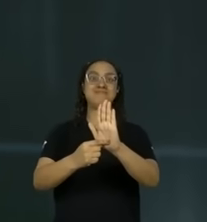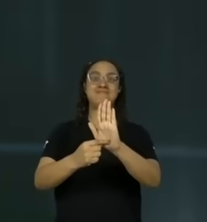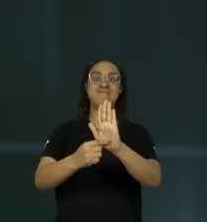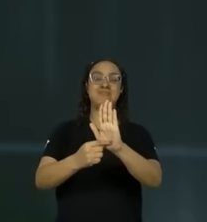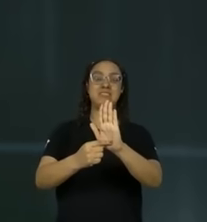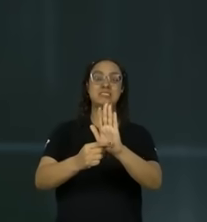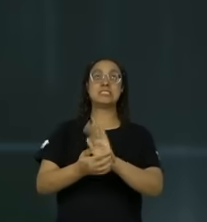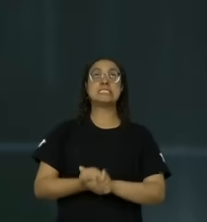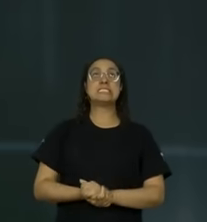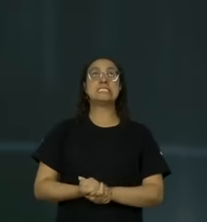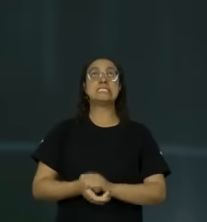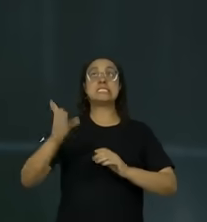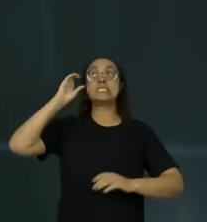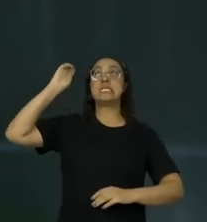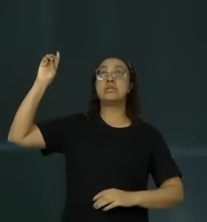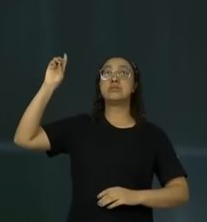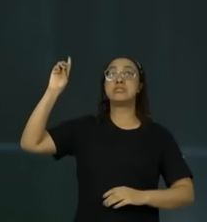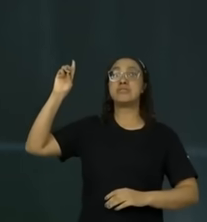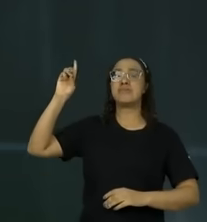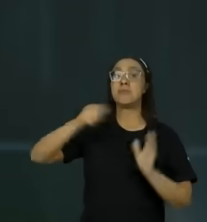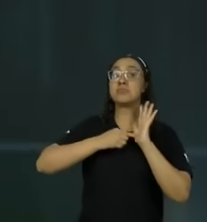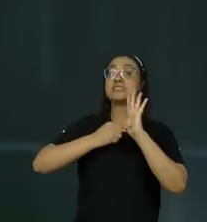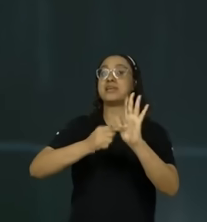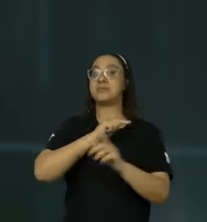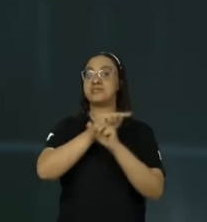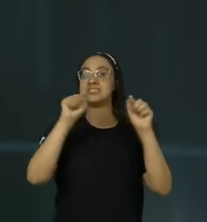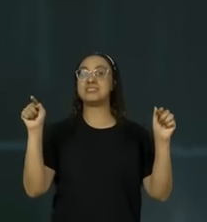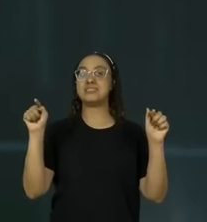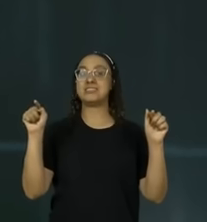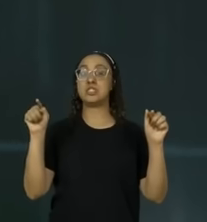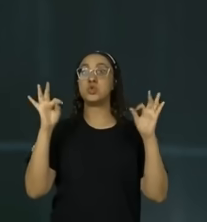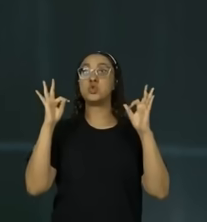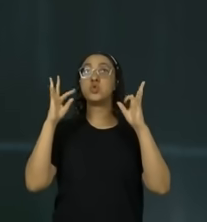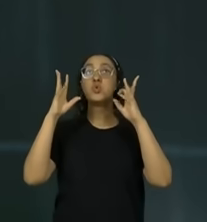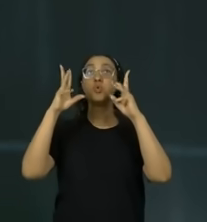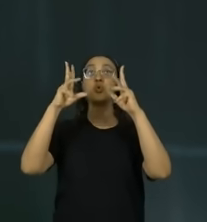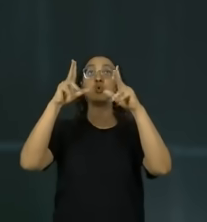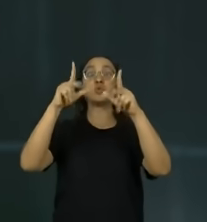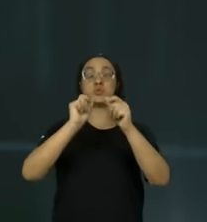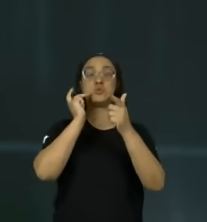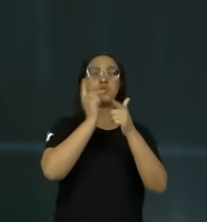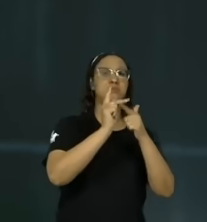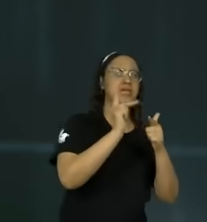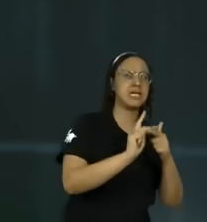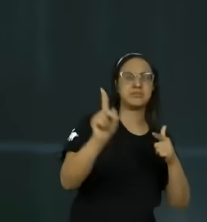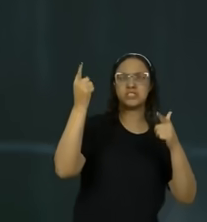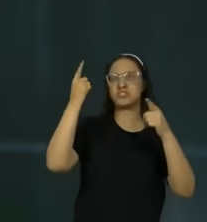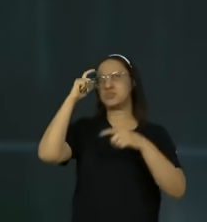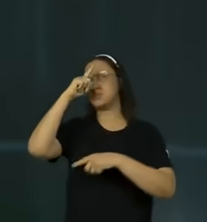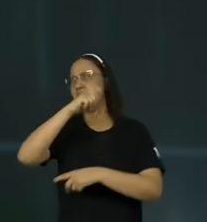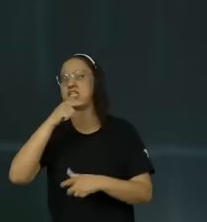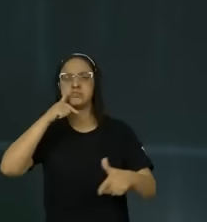está prestes a abrir essa janela desse quarto escuro e revelar a você que tudo isso fazia parte de um plano, e que se não fosse assim não seria